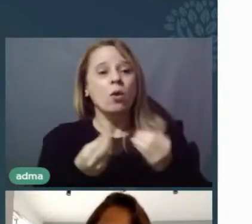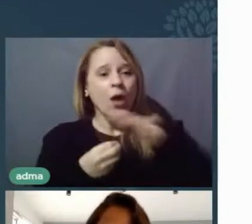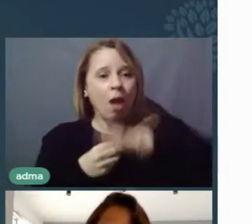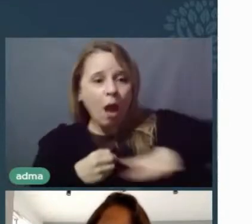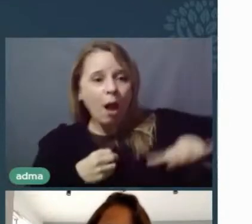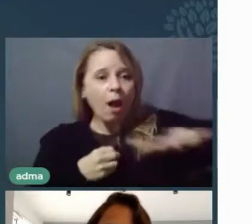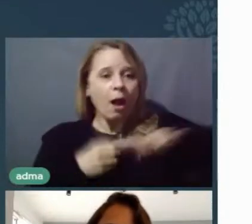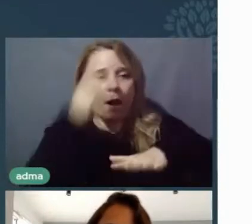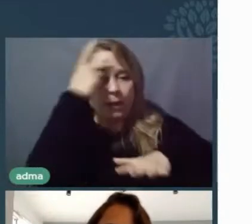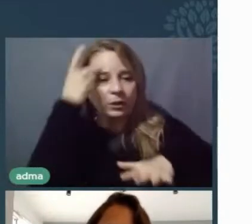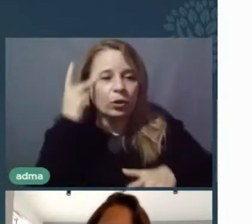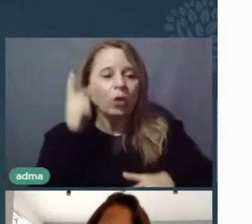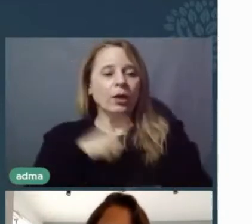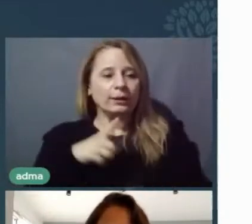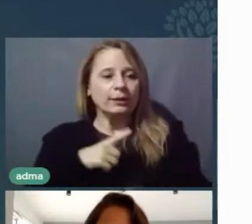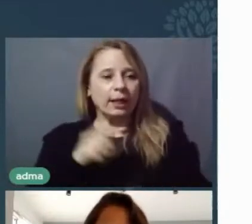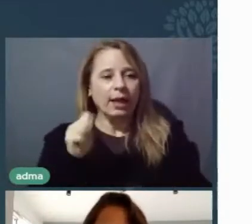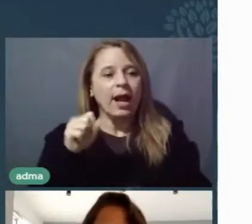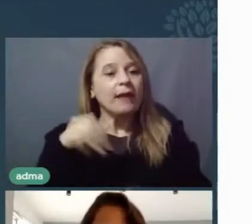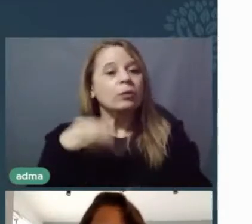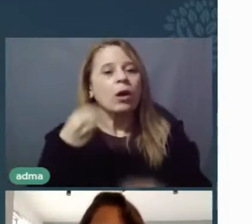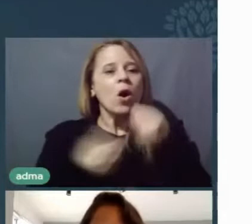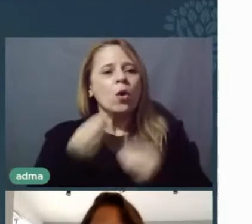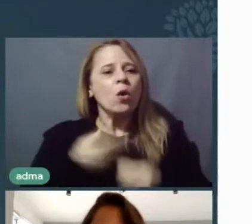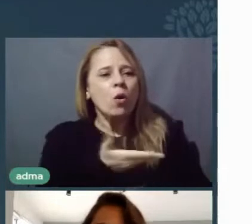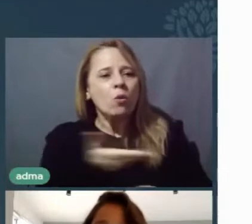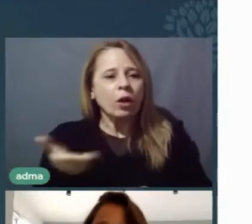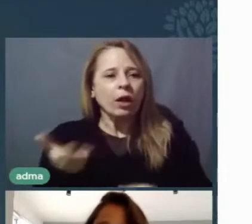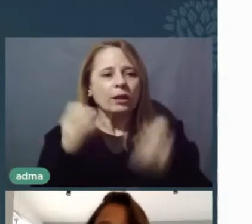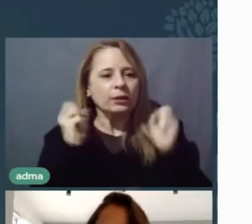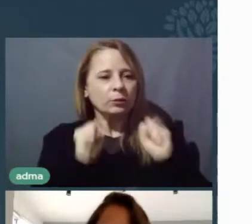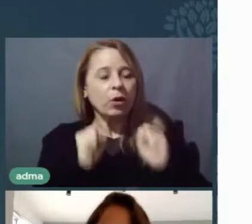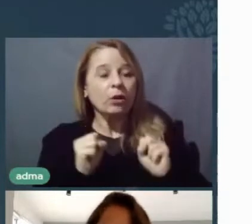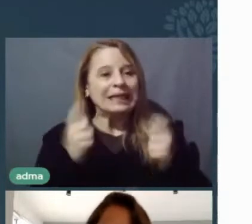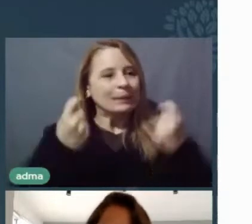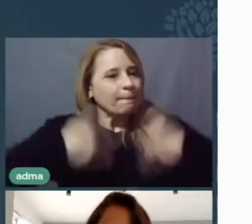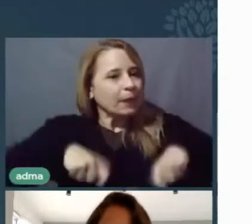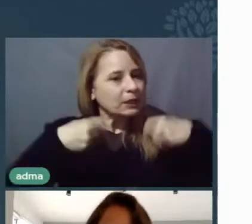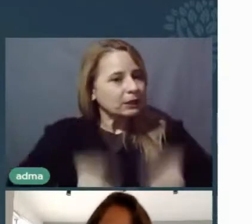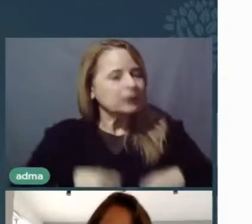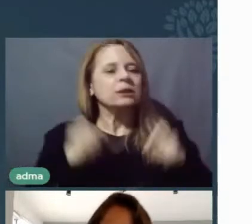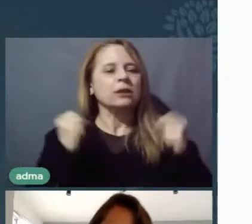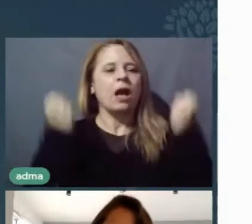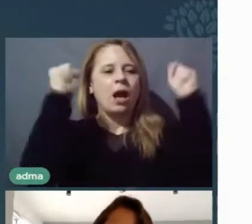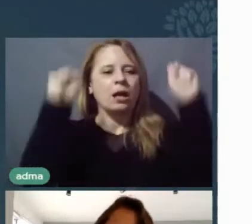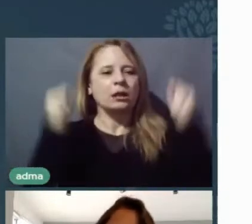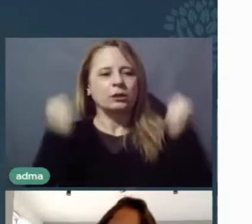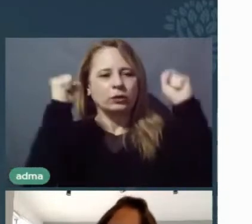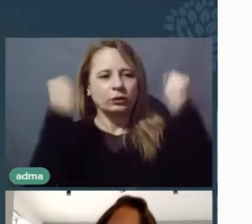chamada asma, e como esses indivíduos, eles podem, na verdade, eles devem realizar atividade